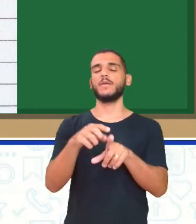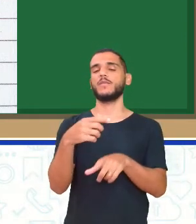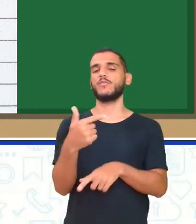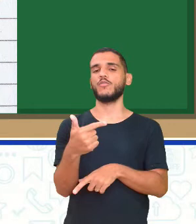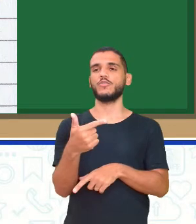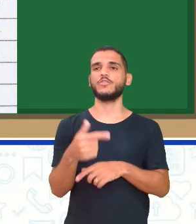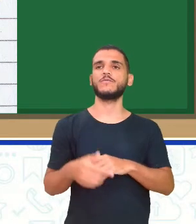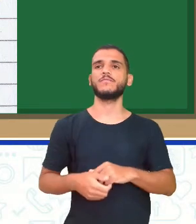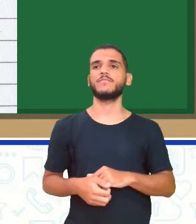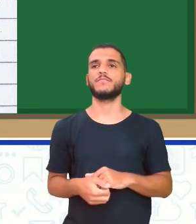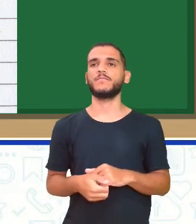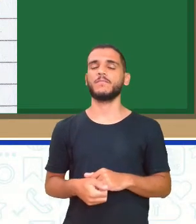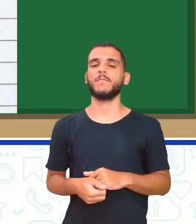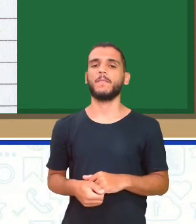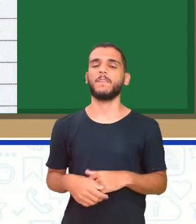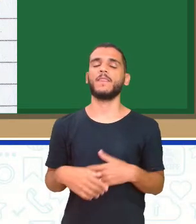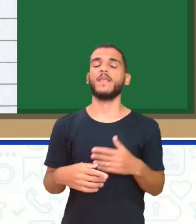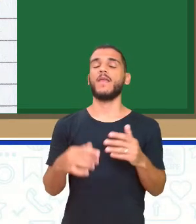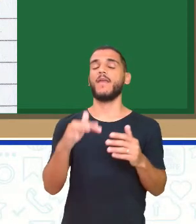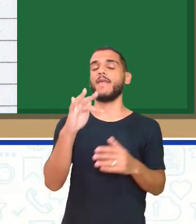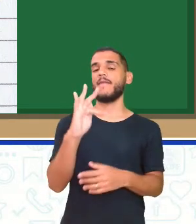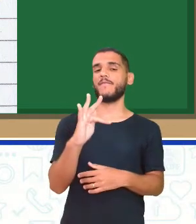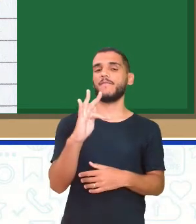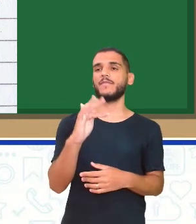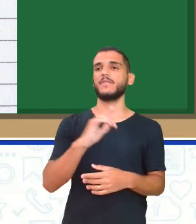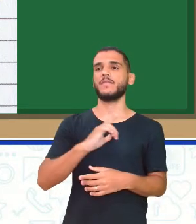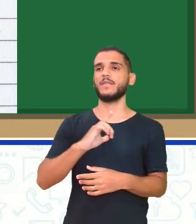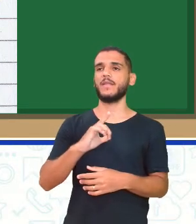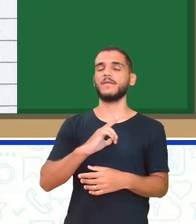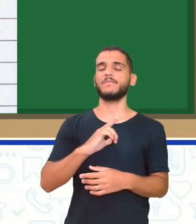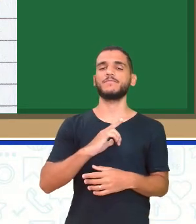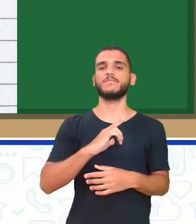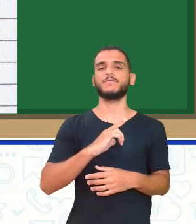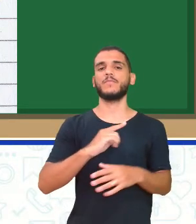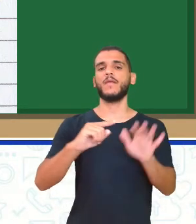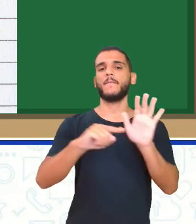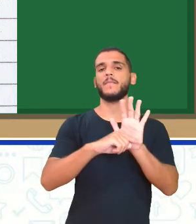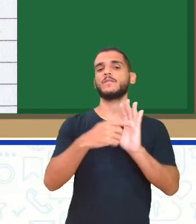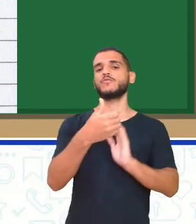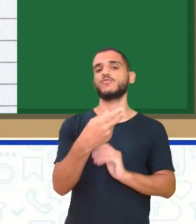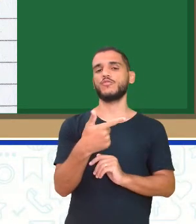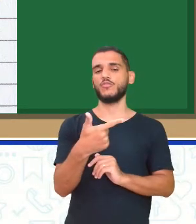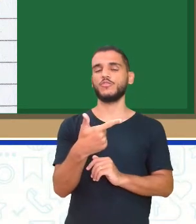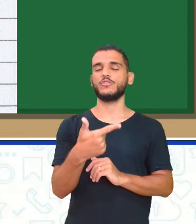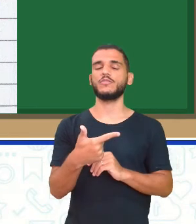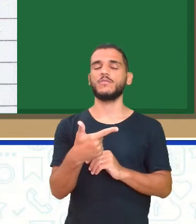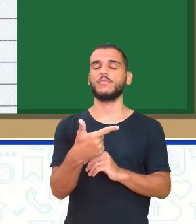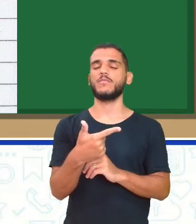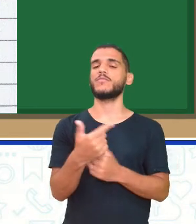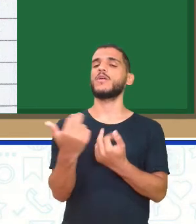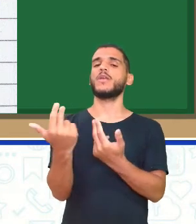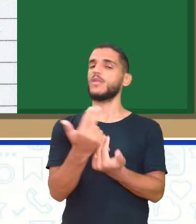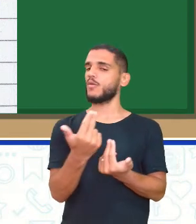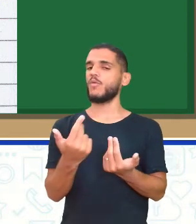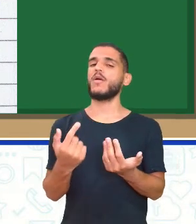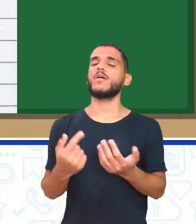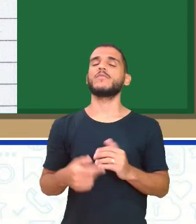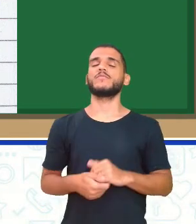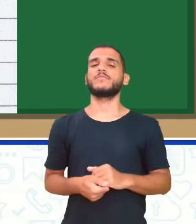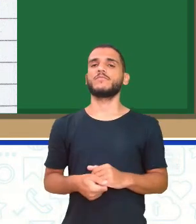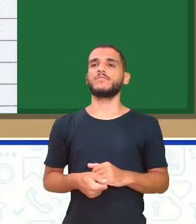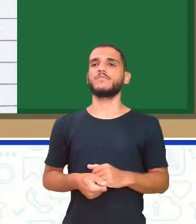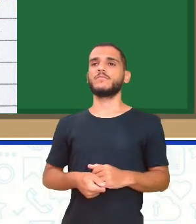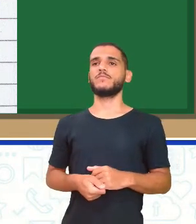Meu F, eu vou ter menos 2, então, faz a mesma contagem,